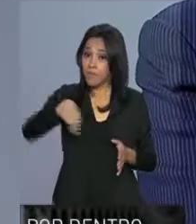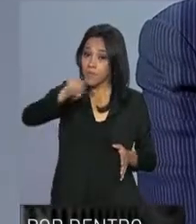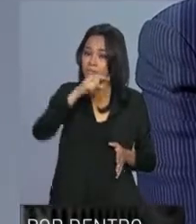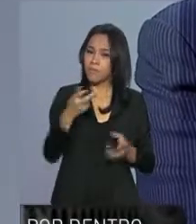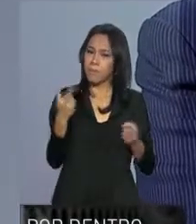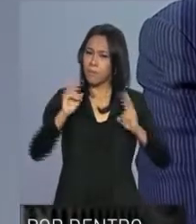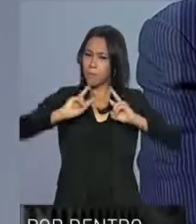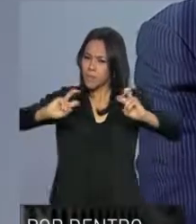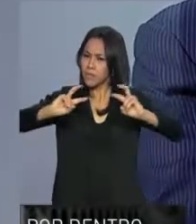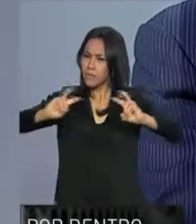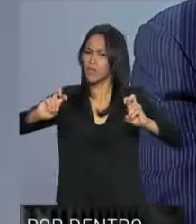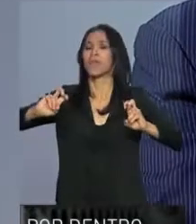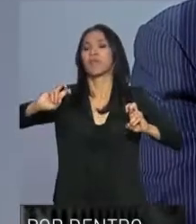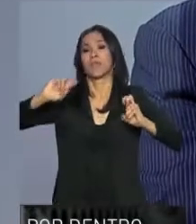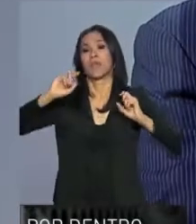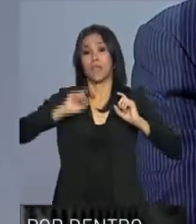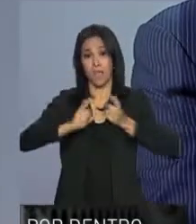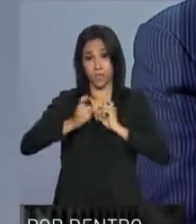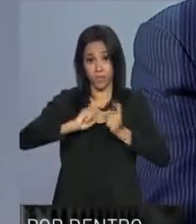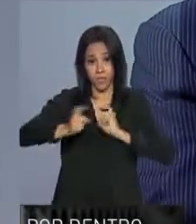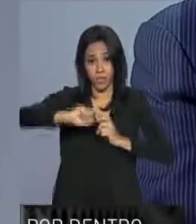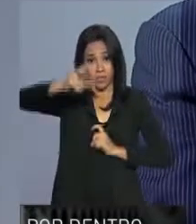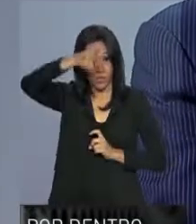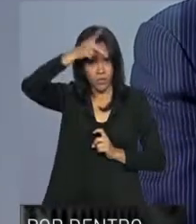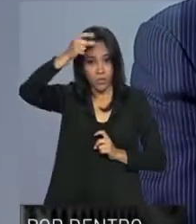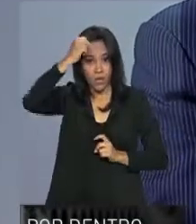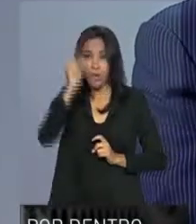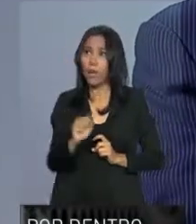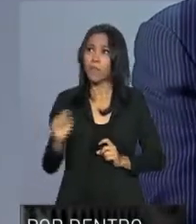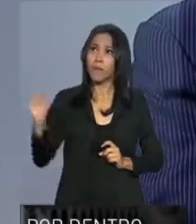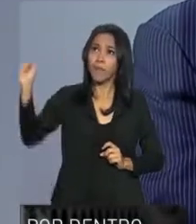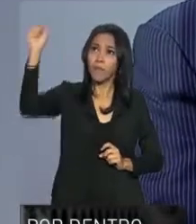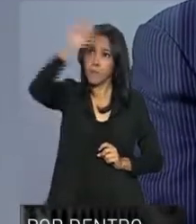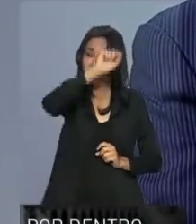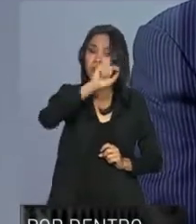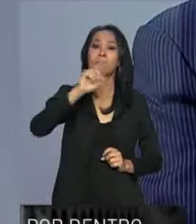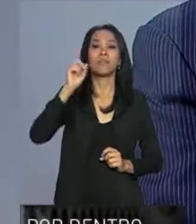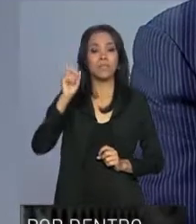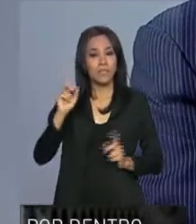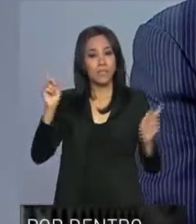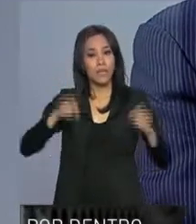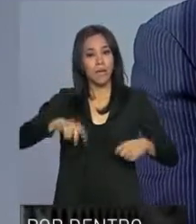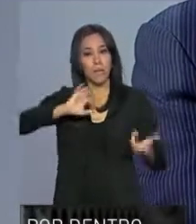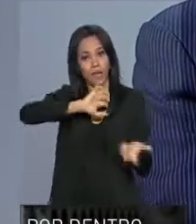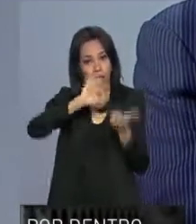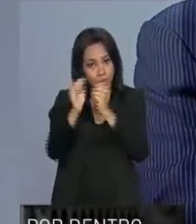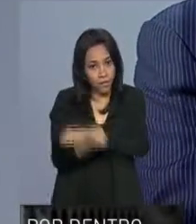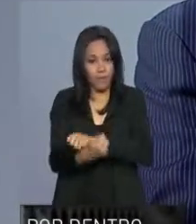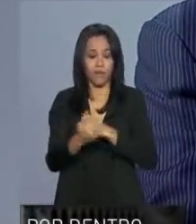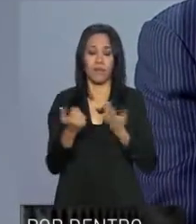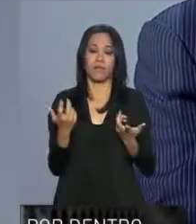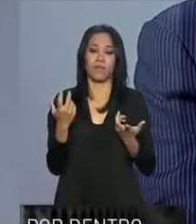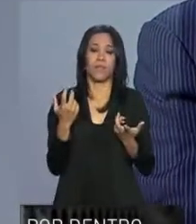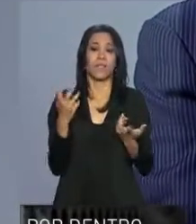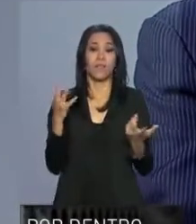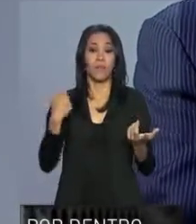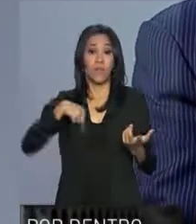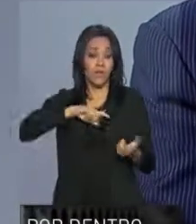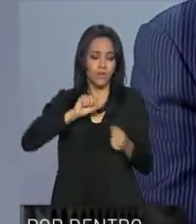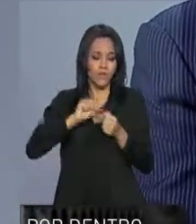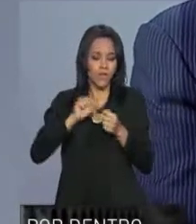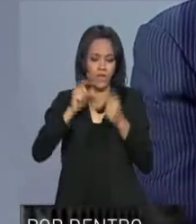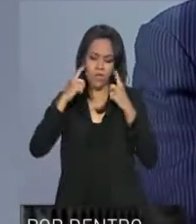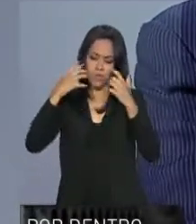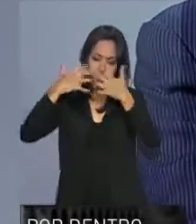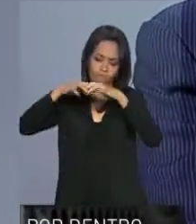gestor municipal se este projecto ainda está adequado para a realidade que vivemos hoje não fizemos uma grande análise um